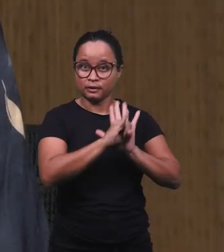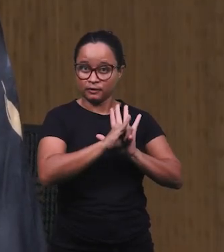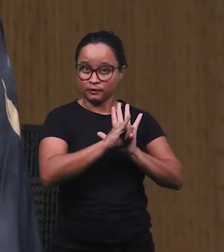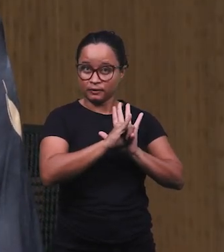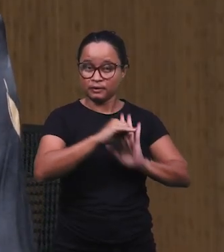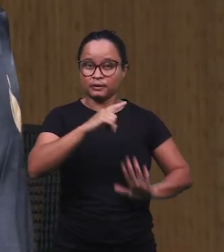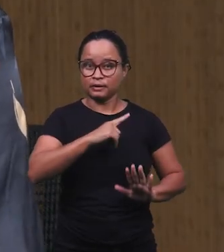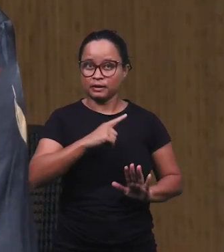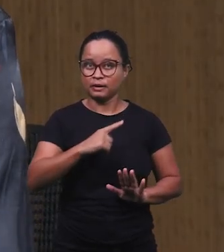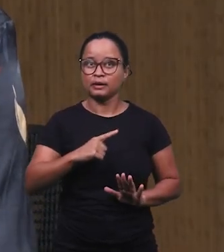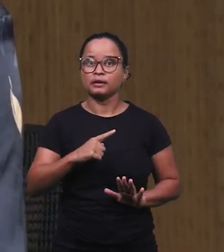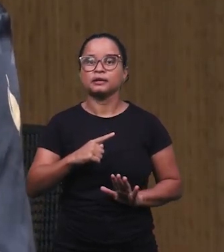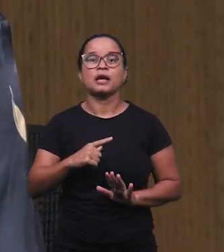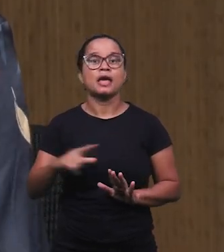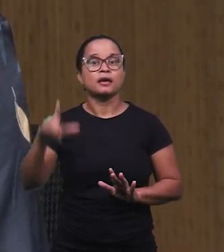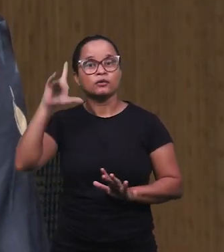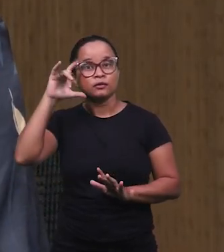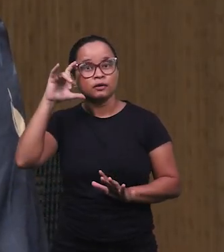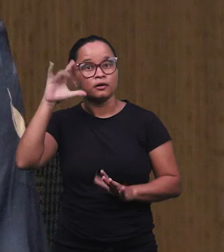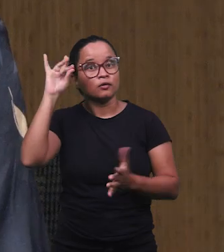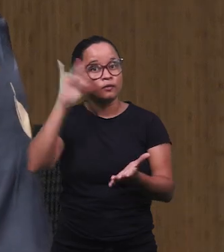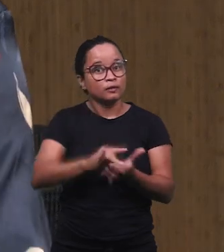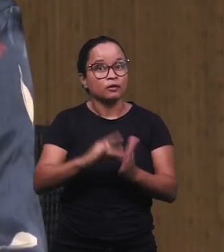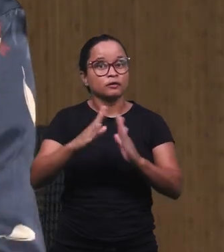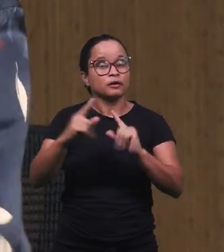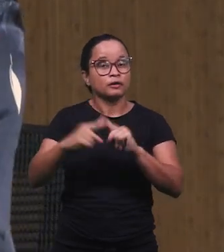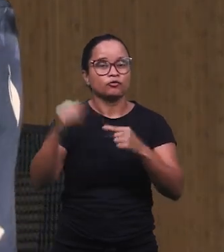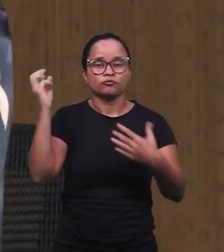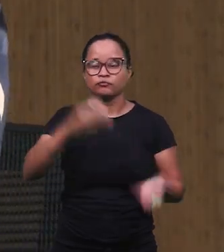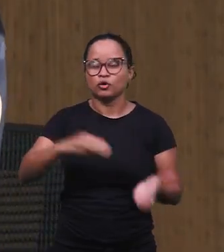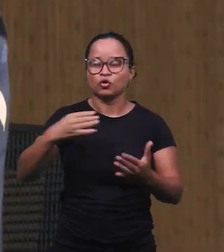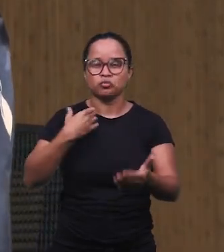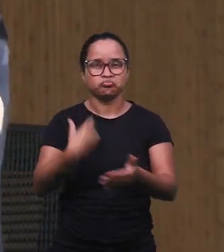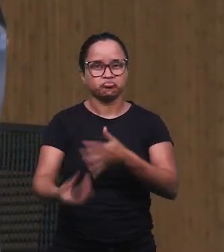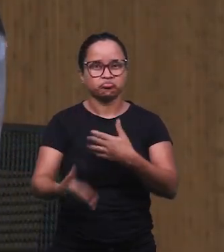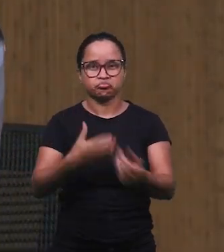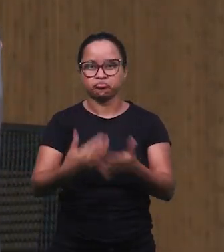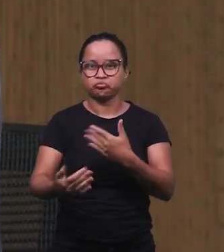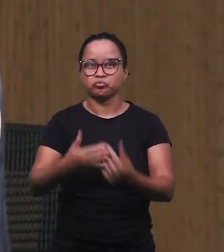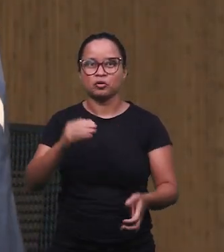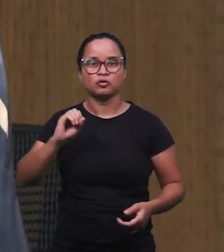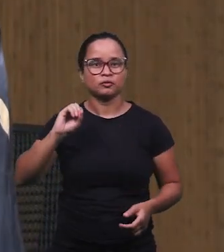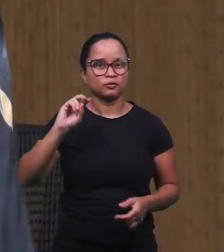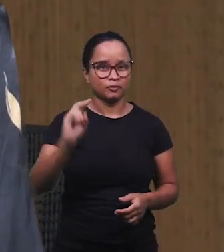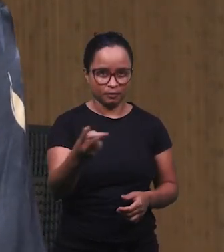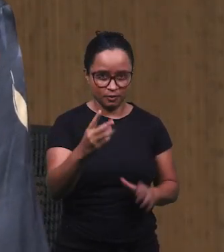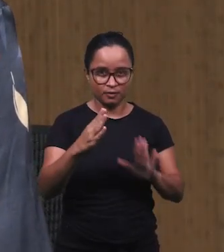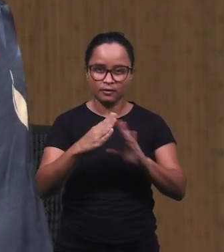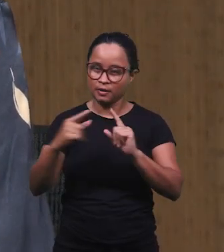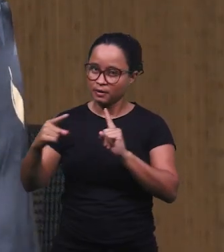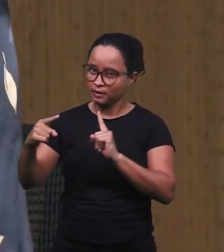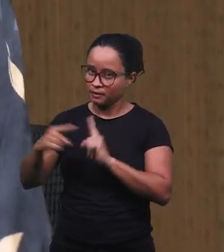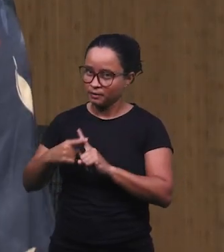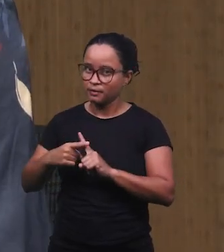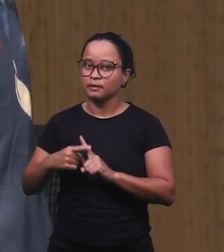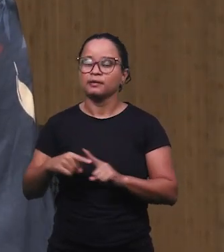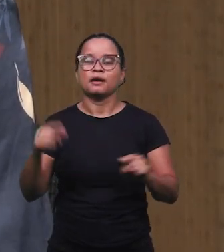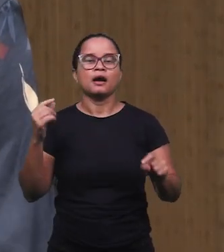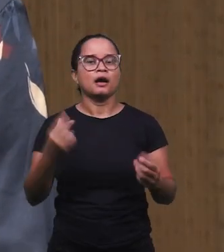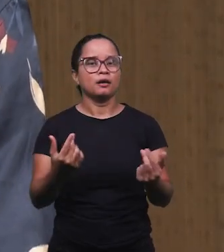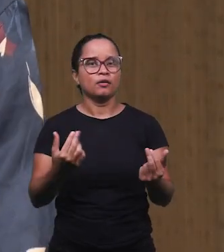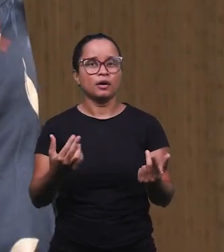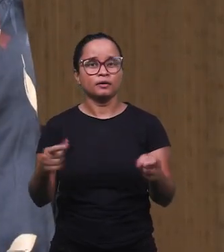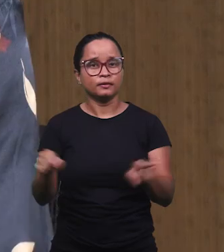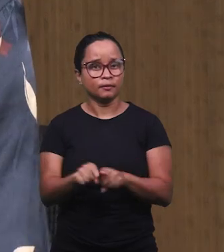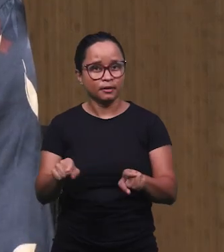na nossa página oficial da Igreja Cristã Maranata, ou em qualquer uma das 2.000 que você fez menção, é a mesma. Então,